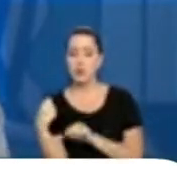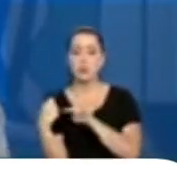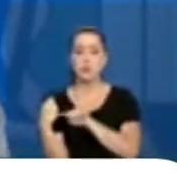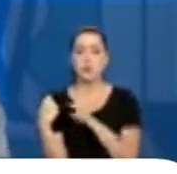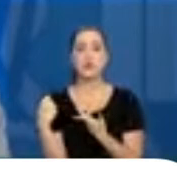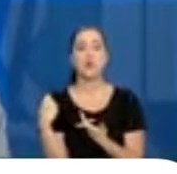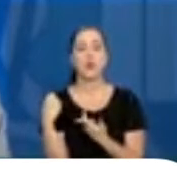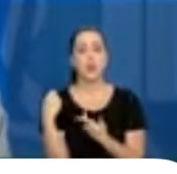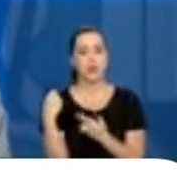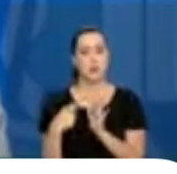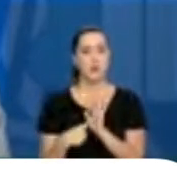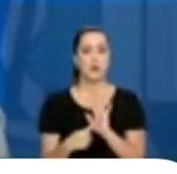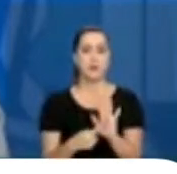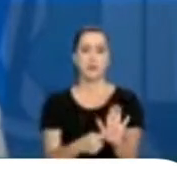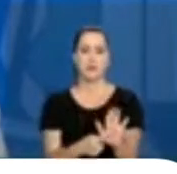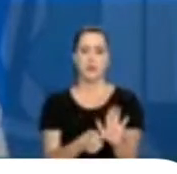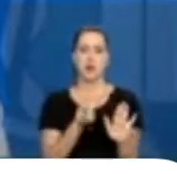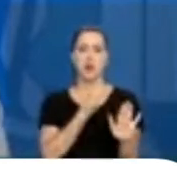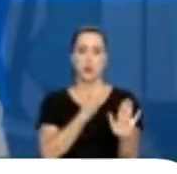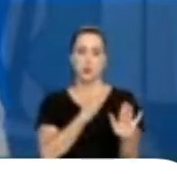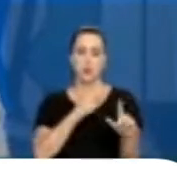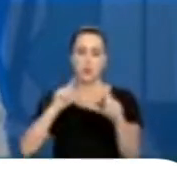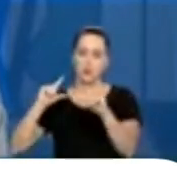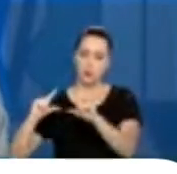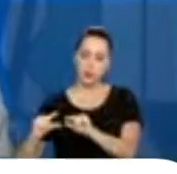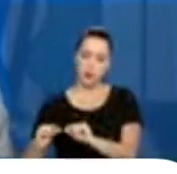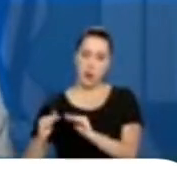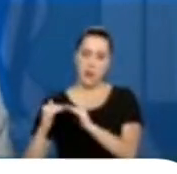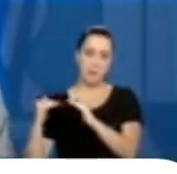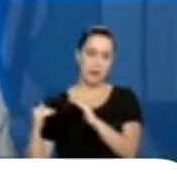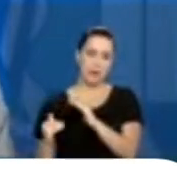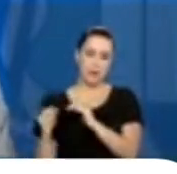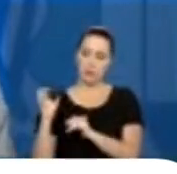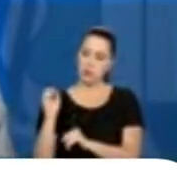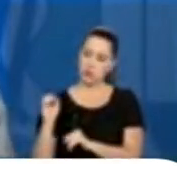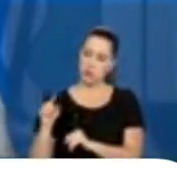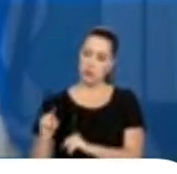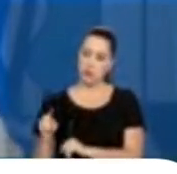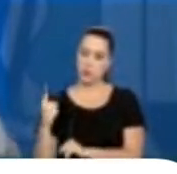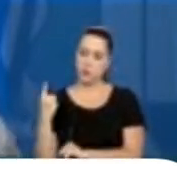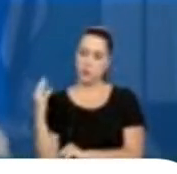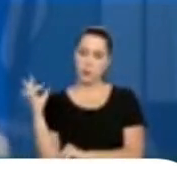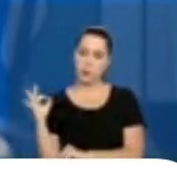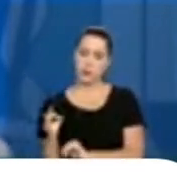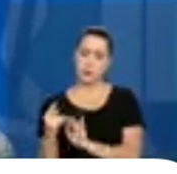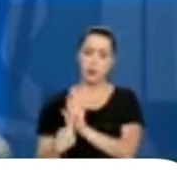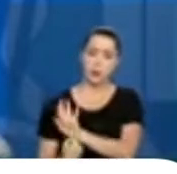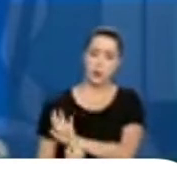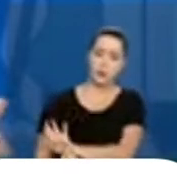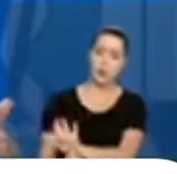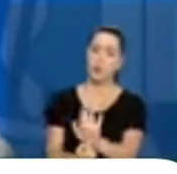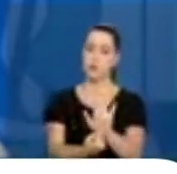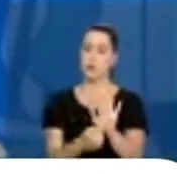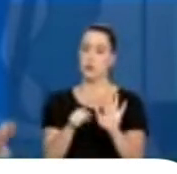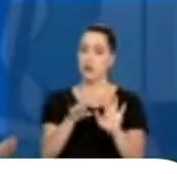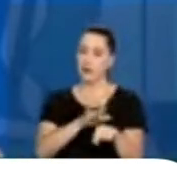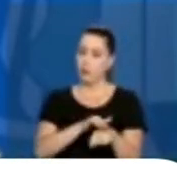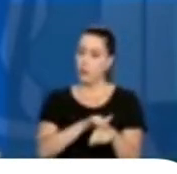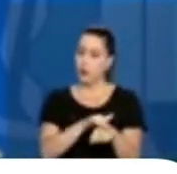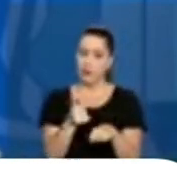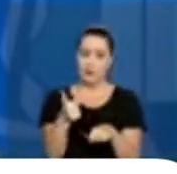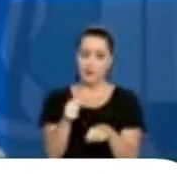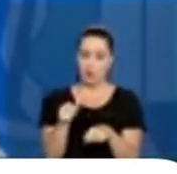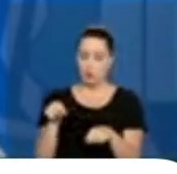uma prevalência muito baixa ainda, é de menor de 0,1%. Isso demonstrando que a doença ainda não